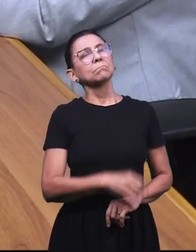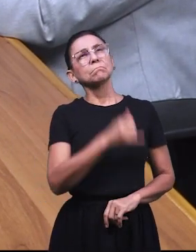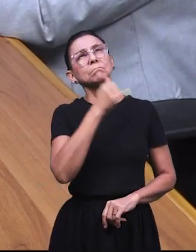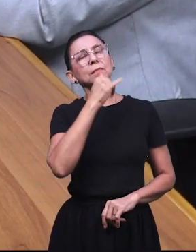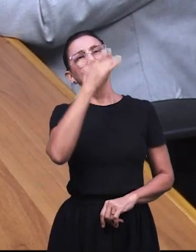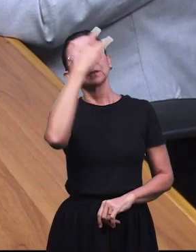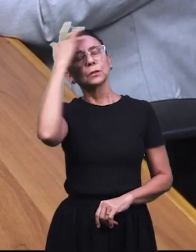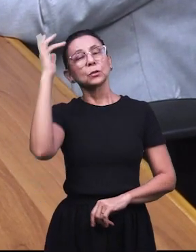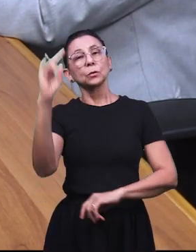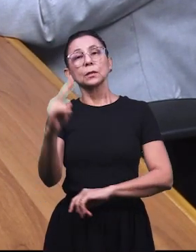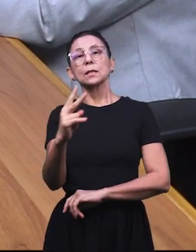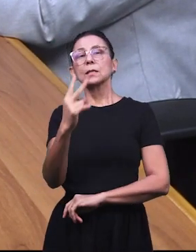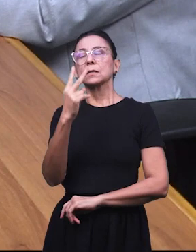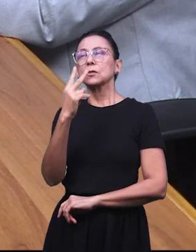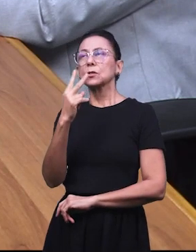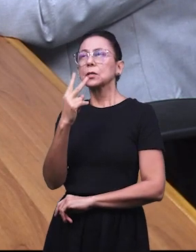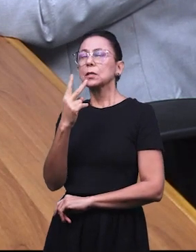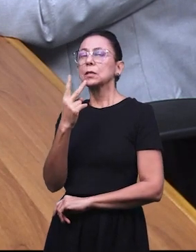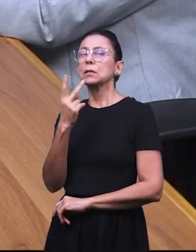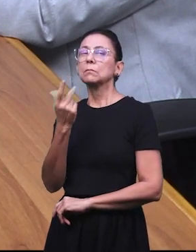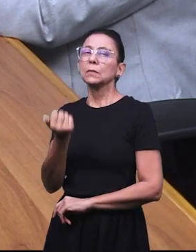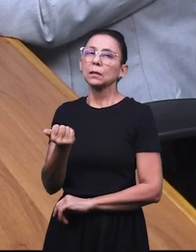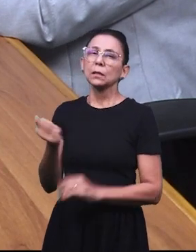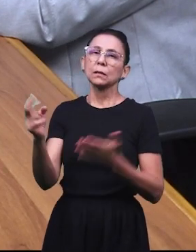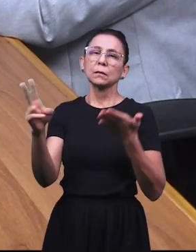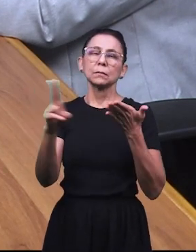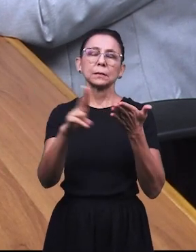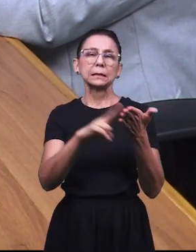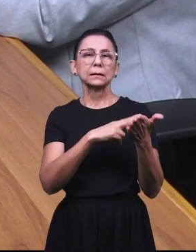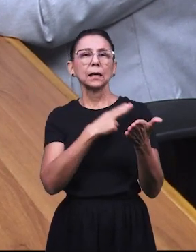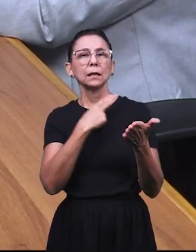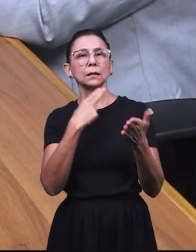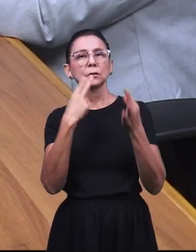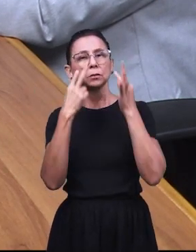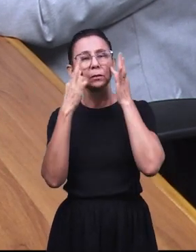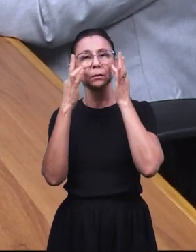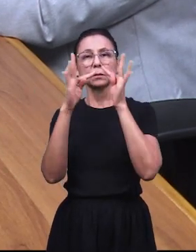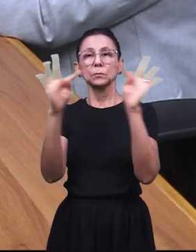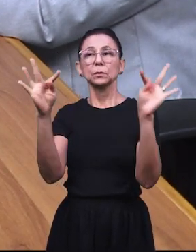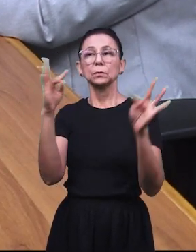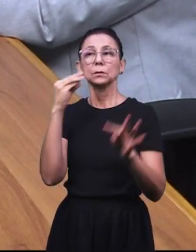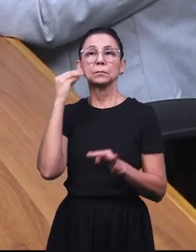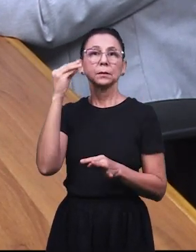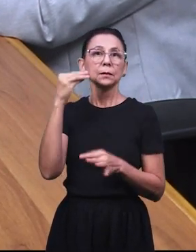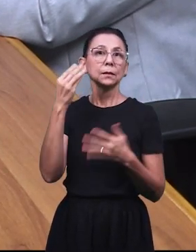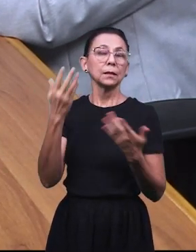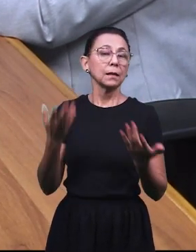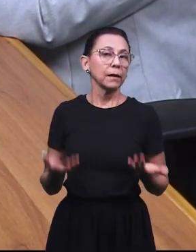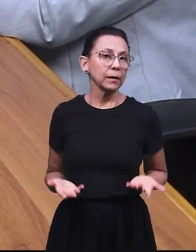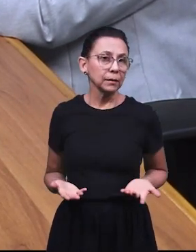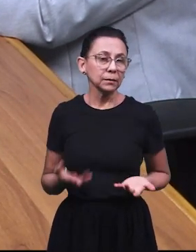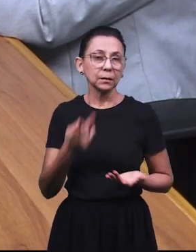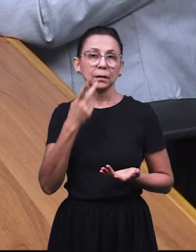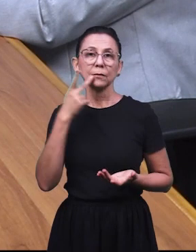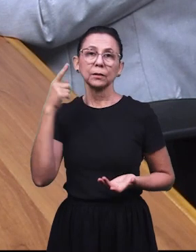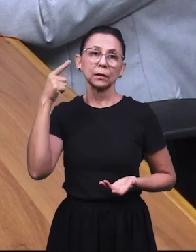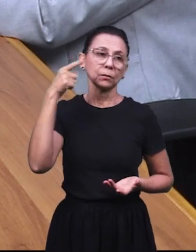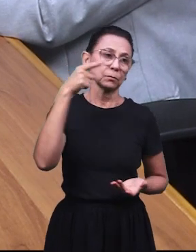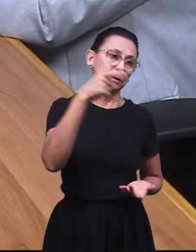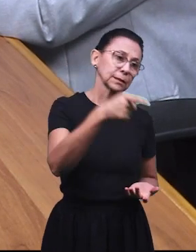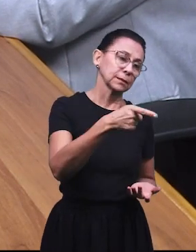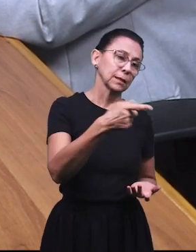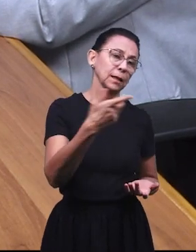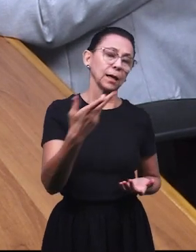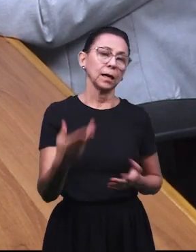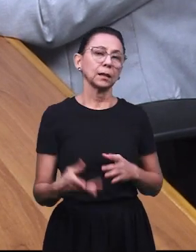nos assistindo e quer mandar uma informação, uma mensagem, um testemunho, uma experiência, quer